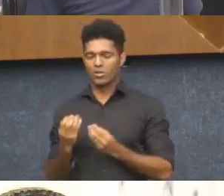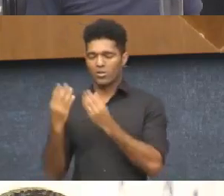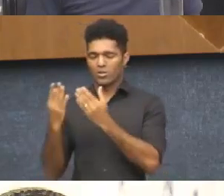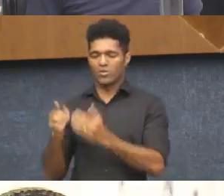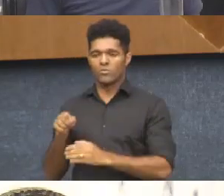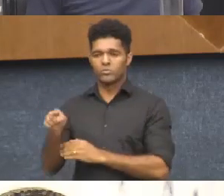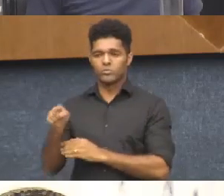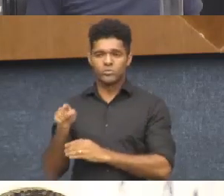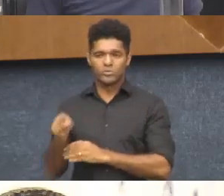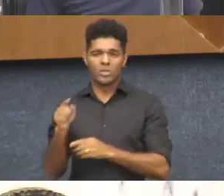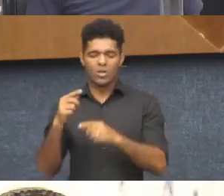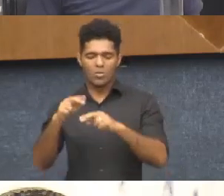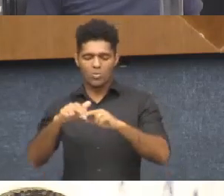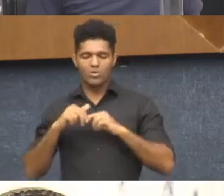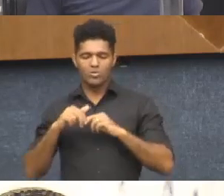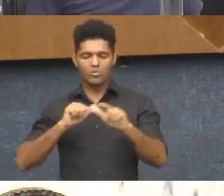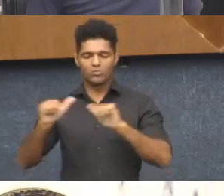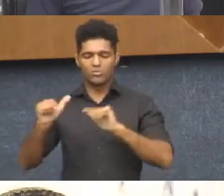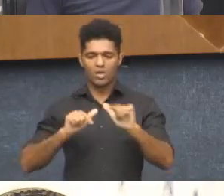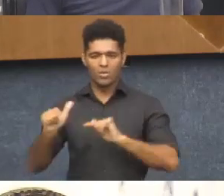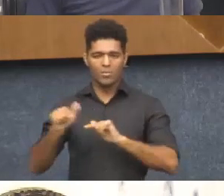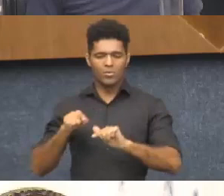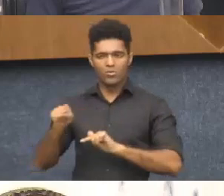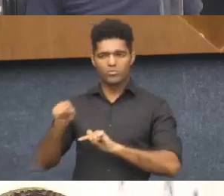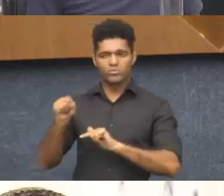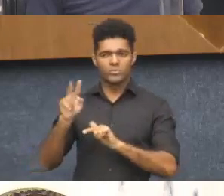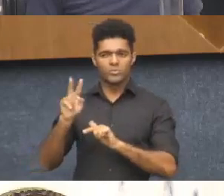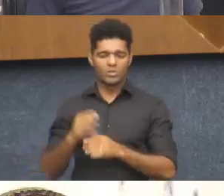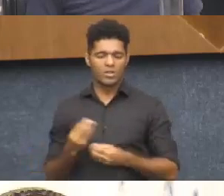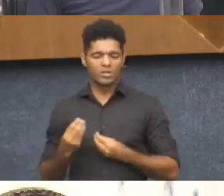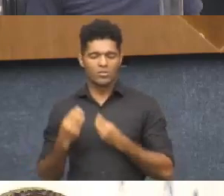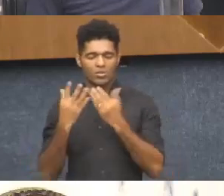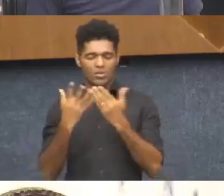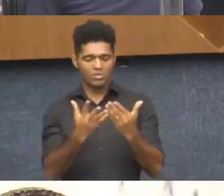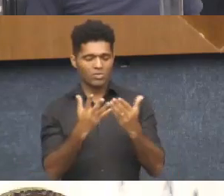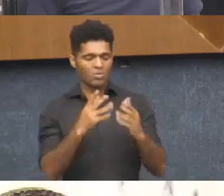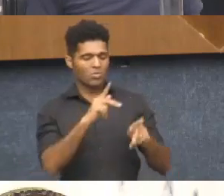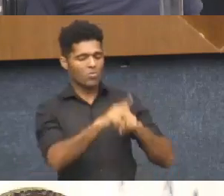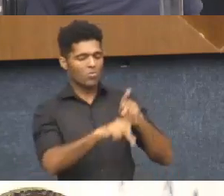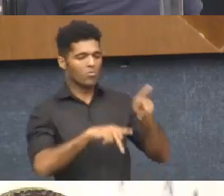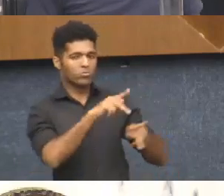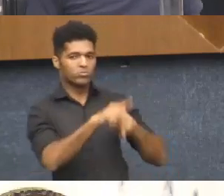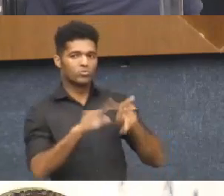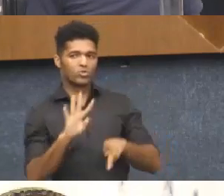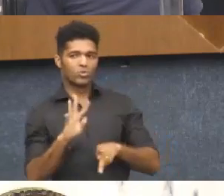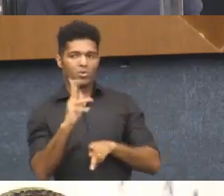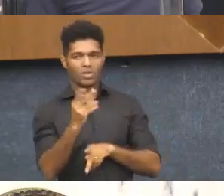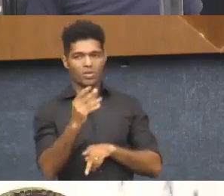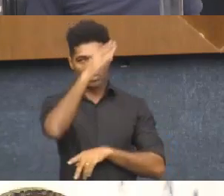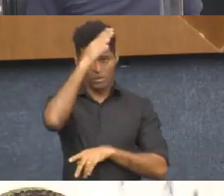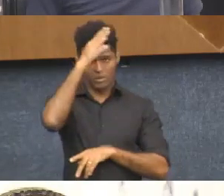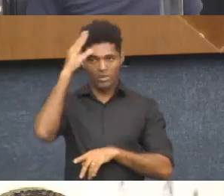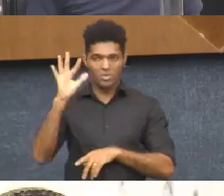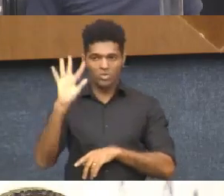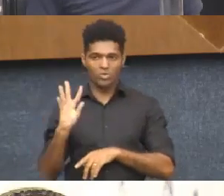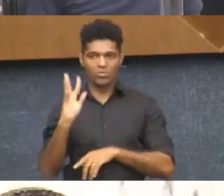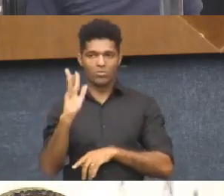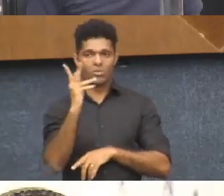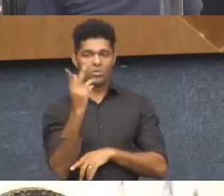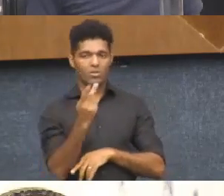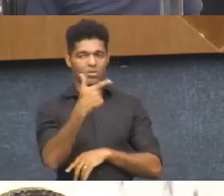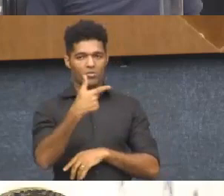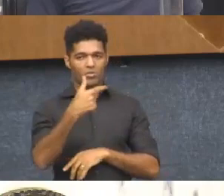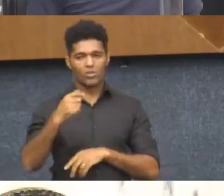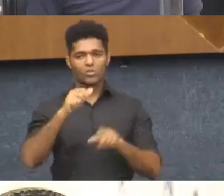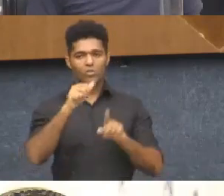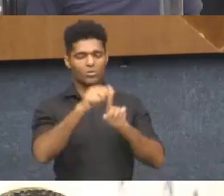reconhecimento de sua relevante atuação em favor do interesse coletivo. Câmara Municipal de Belo Horizonte, 20